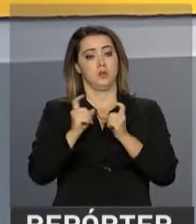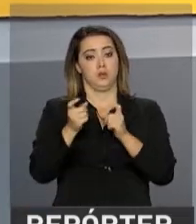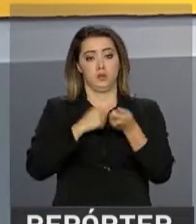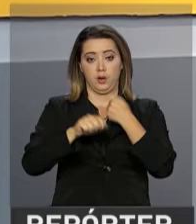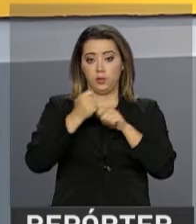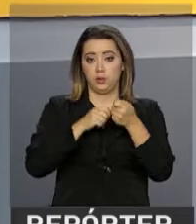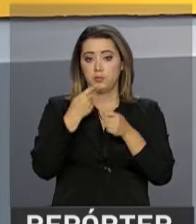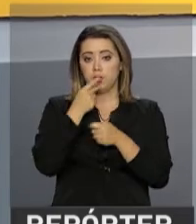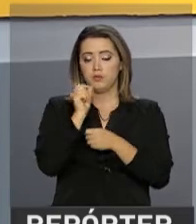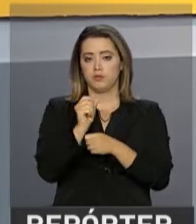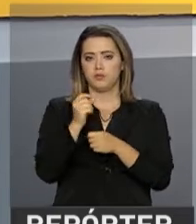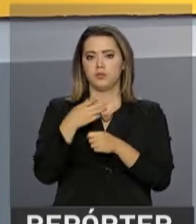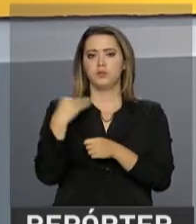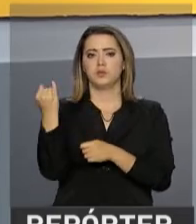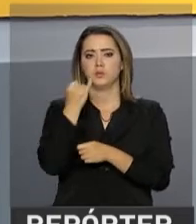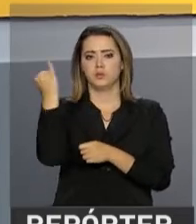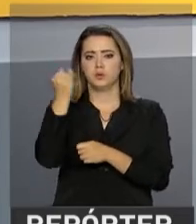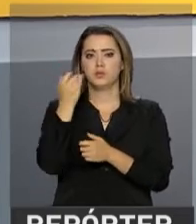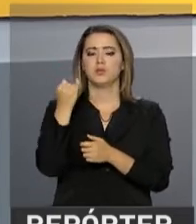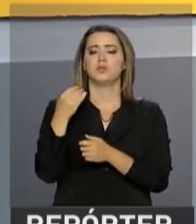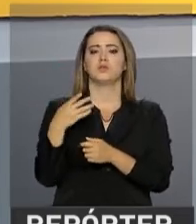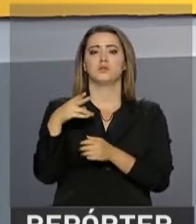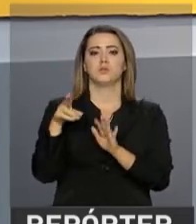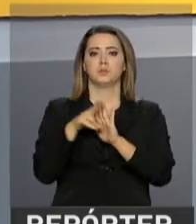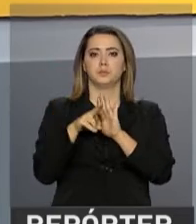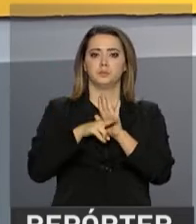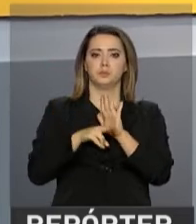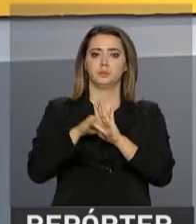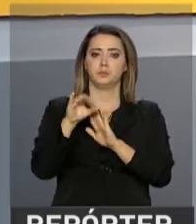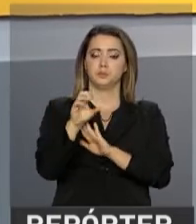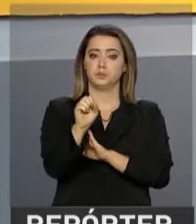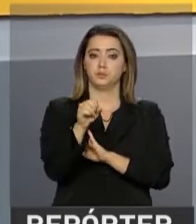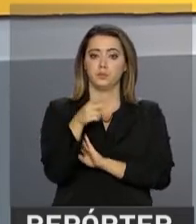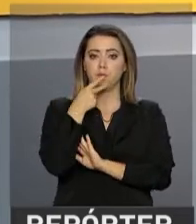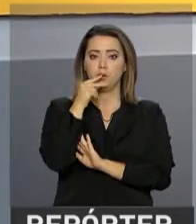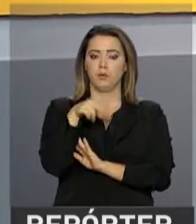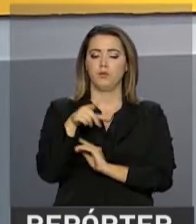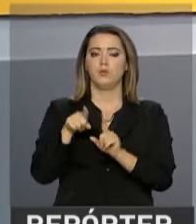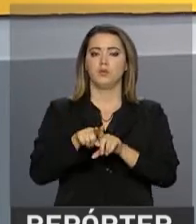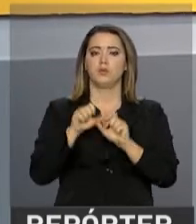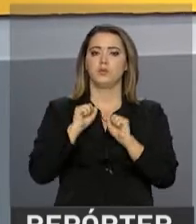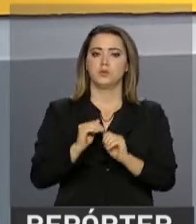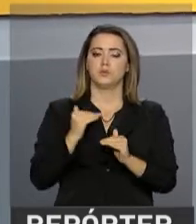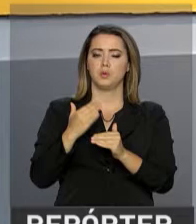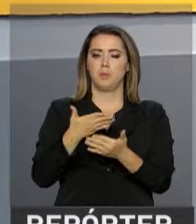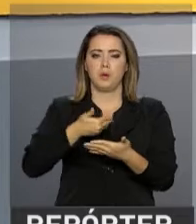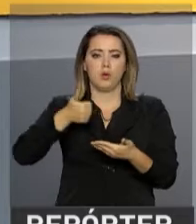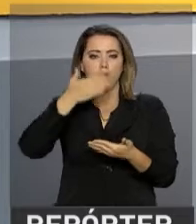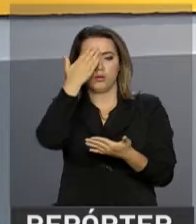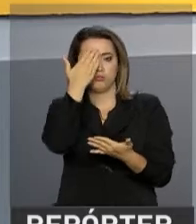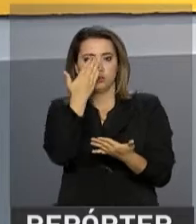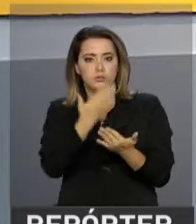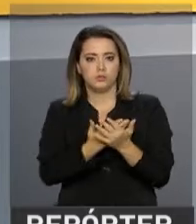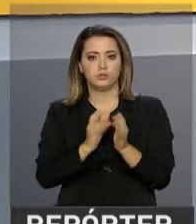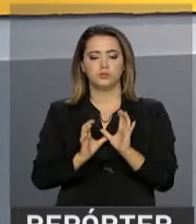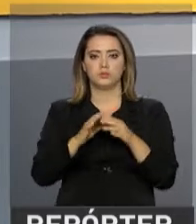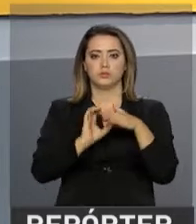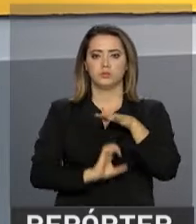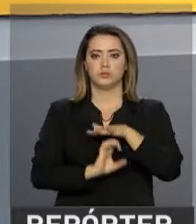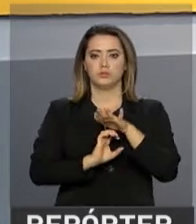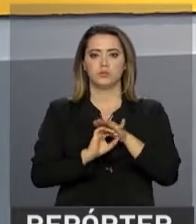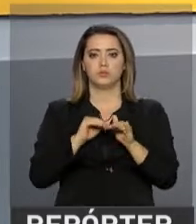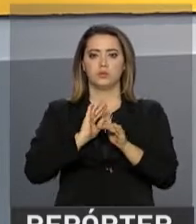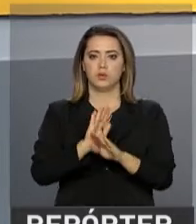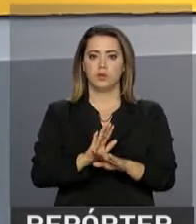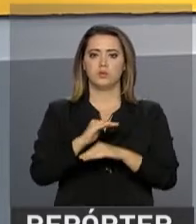importância da reforma da previdência segundo o ministro a reforma vai permitir um aumento da confiança dos investidores e ajudar